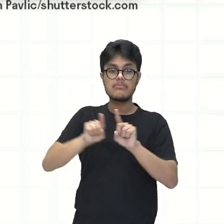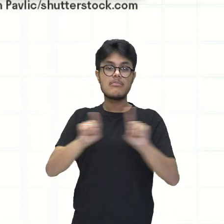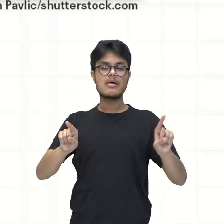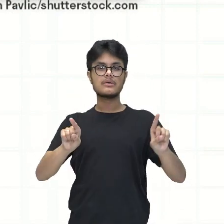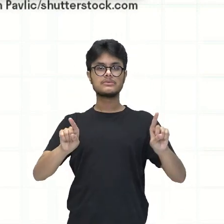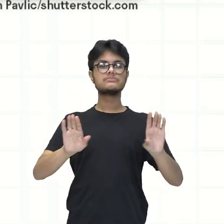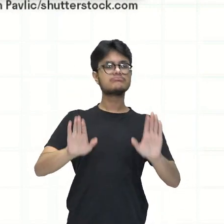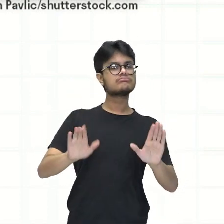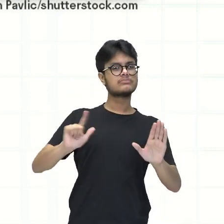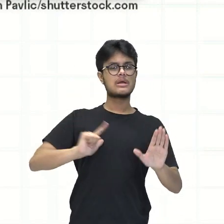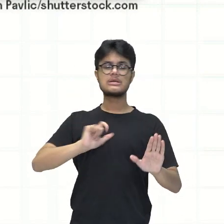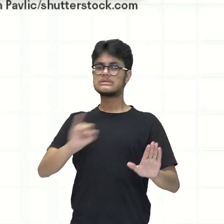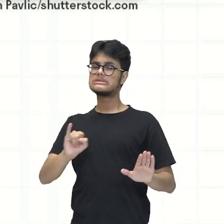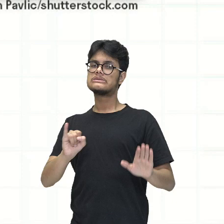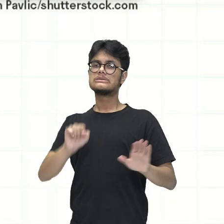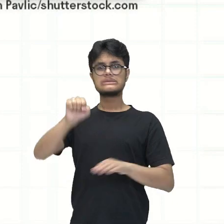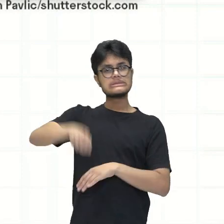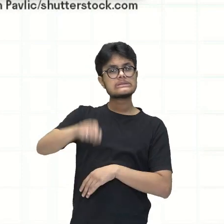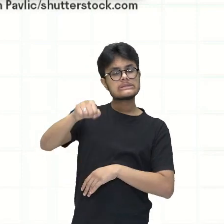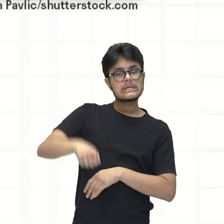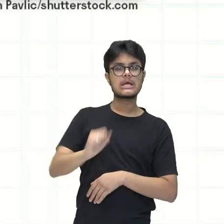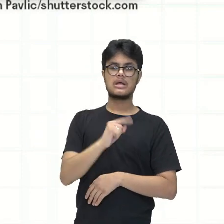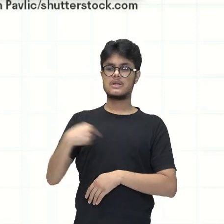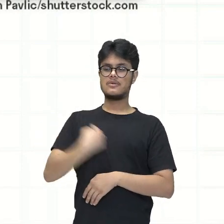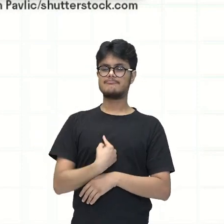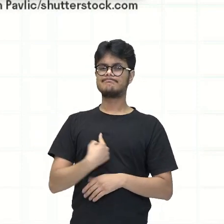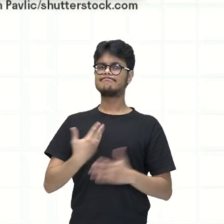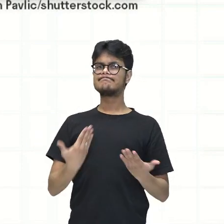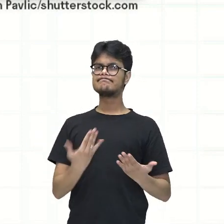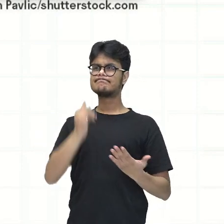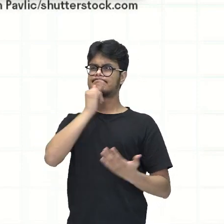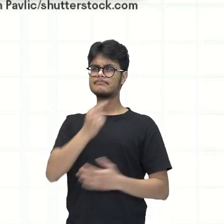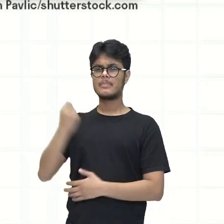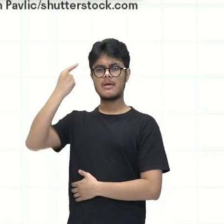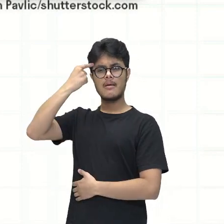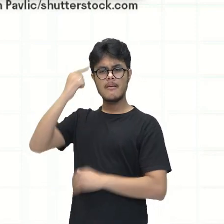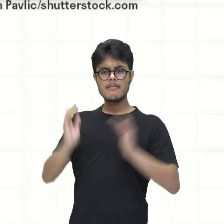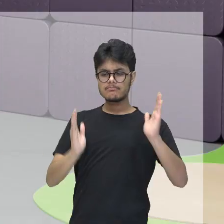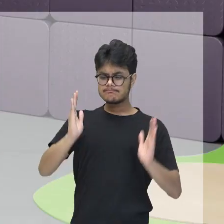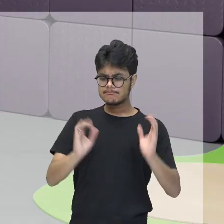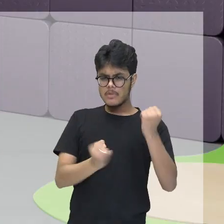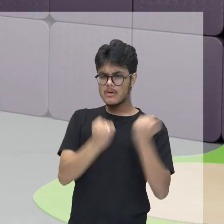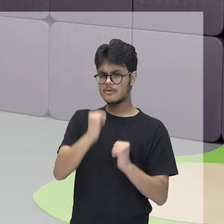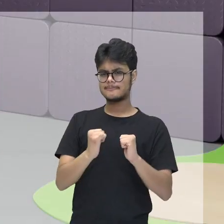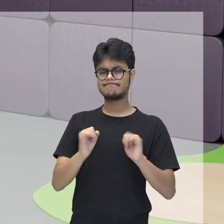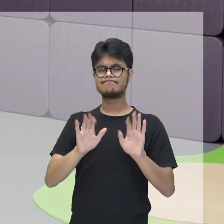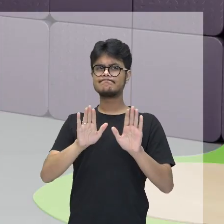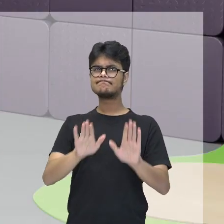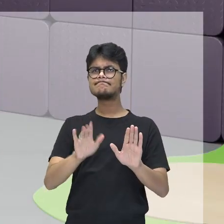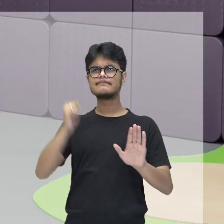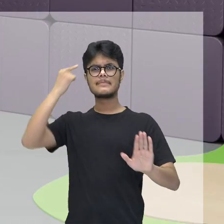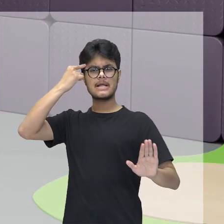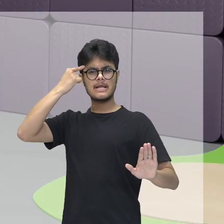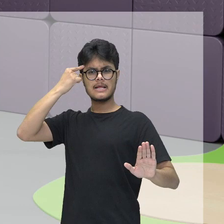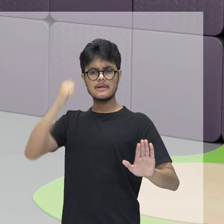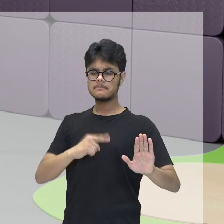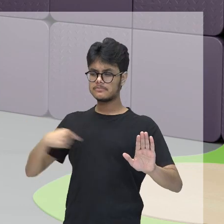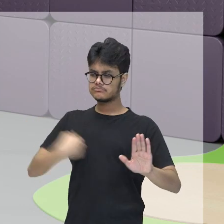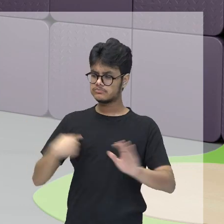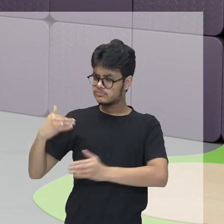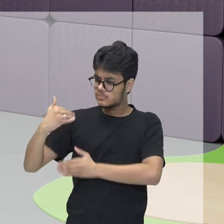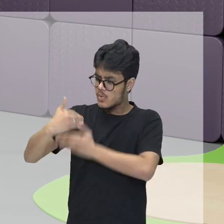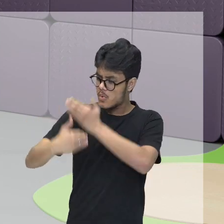que o homem ele percebeu, né, durante aquela Revolução Industrial e durante os